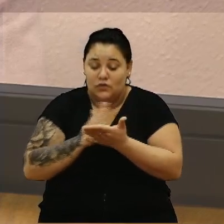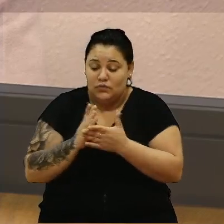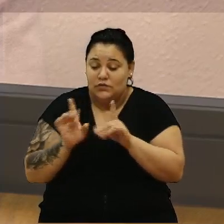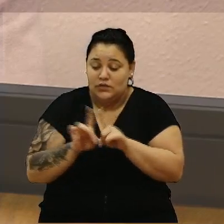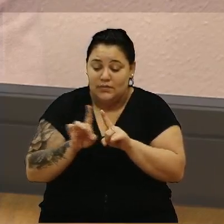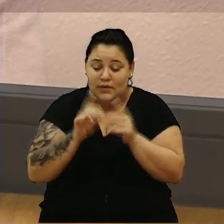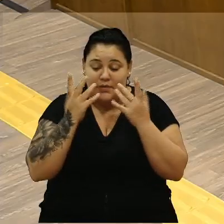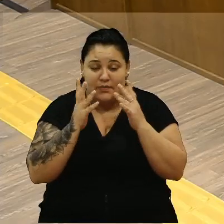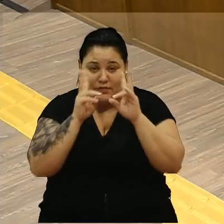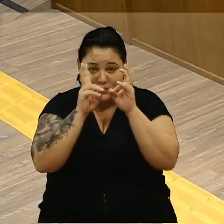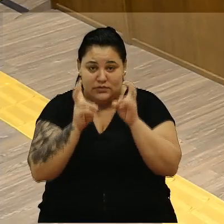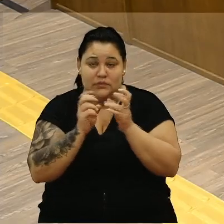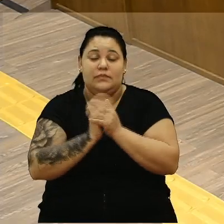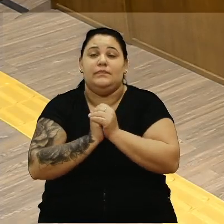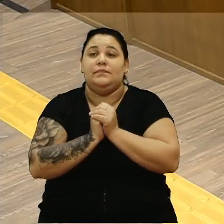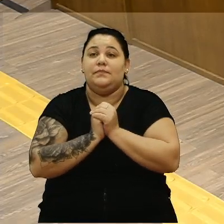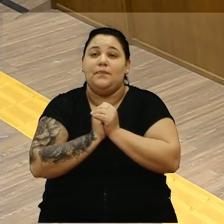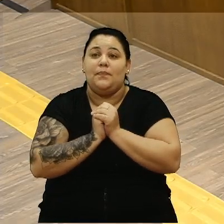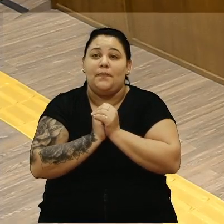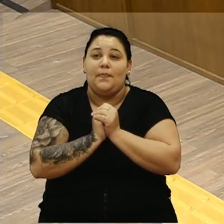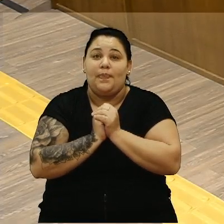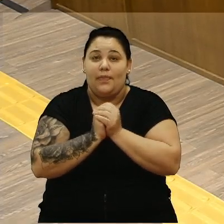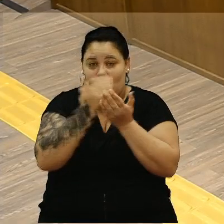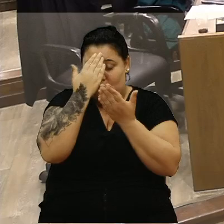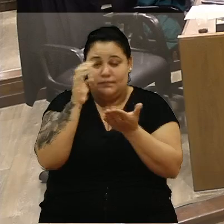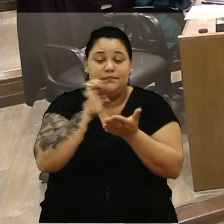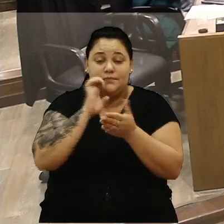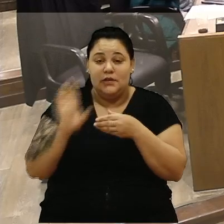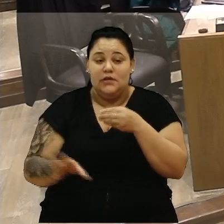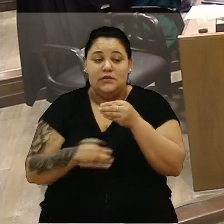trazido. Obrigada, vereadora Estela, a sua parte.